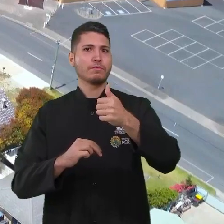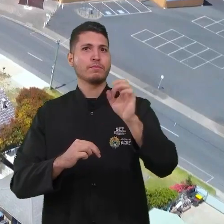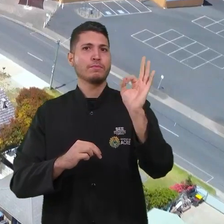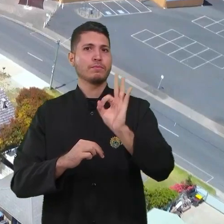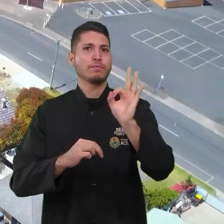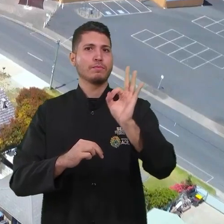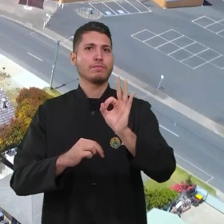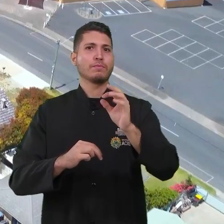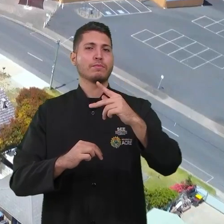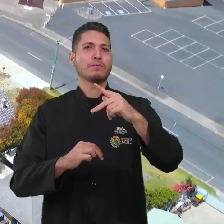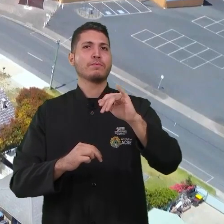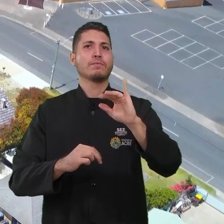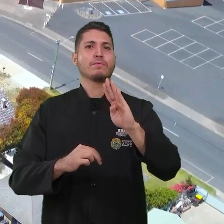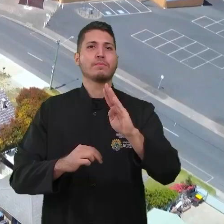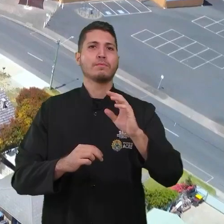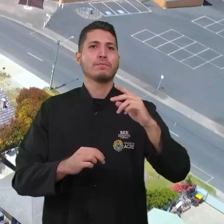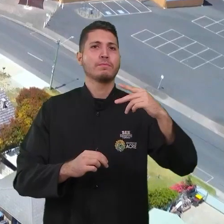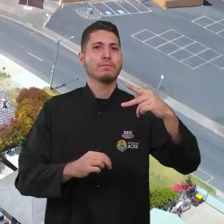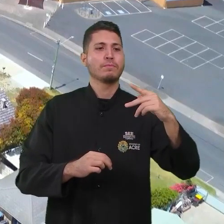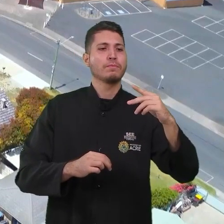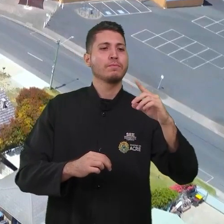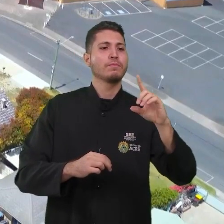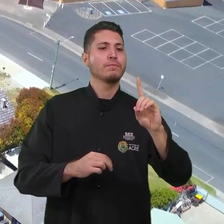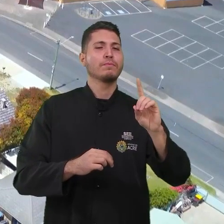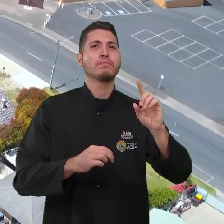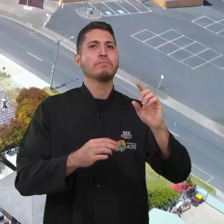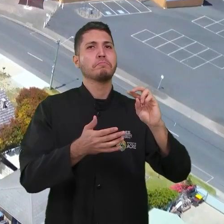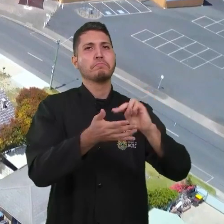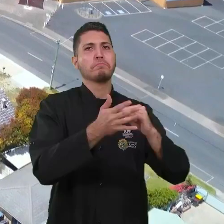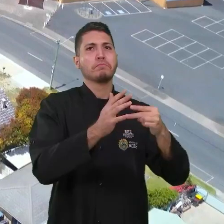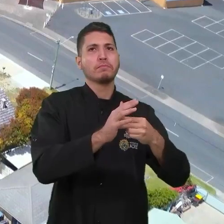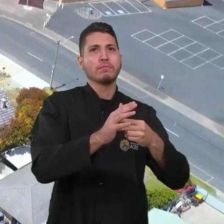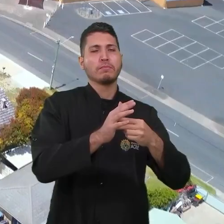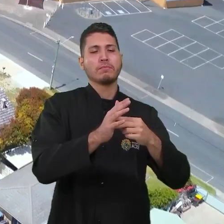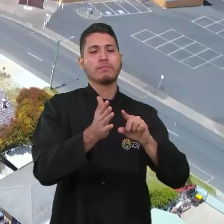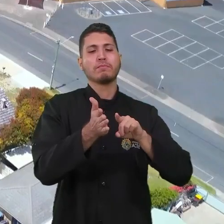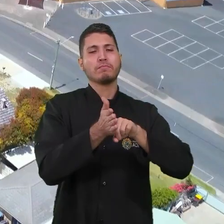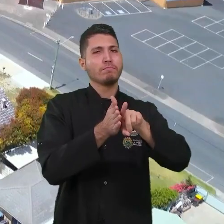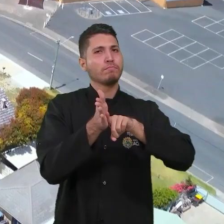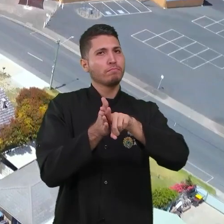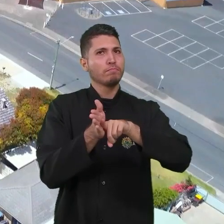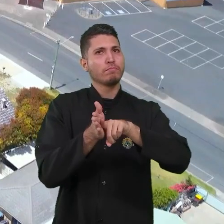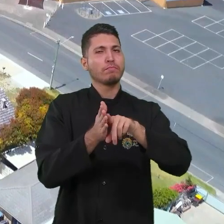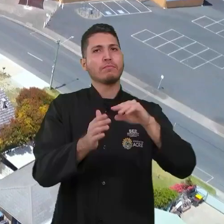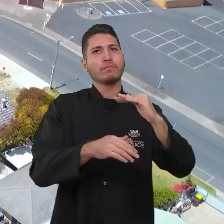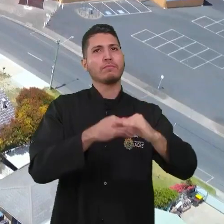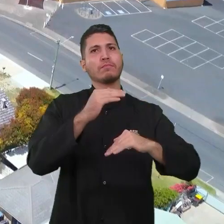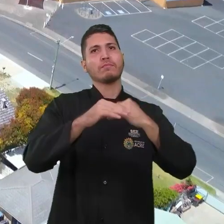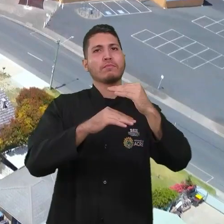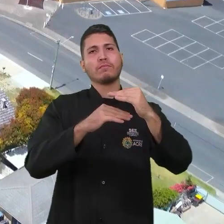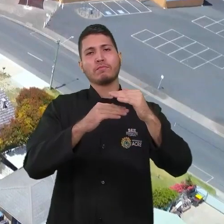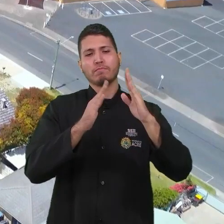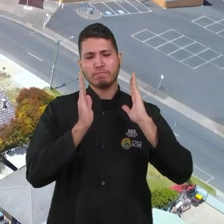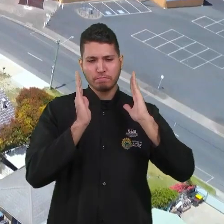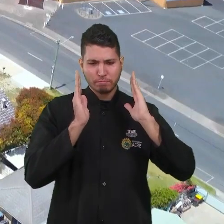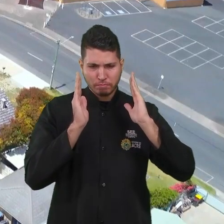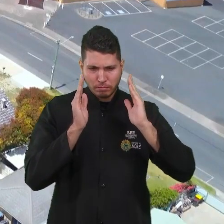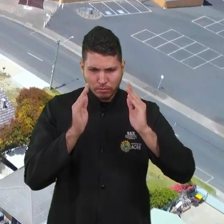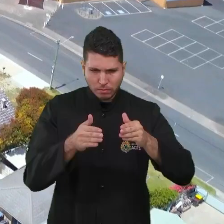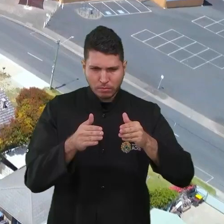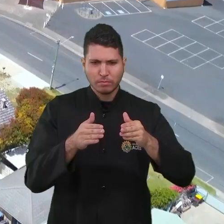é P&D, pessoal? É pesquisa, tá? Pesquisa e desenvolvimento, principalmente pesquisa voltada para a